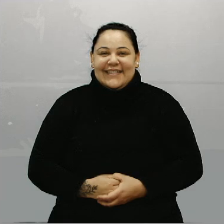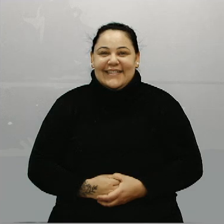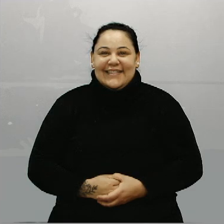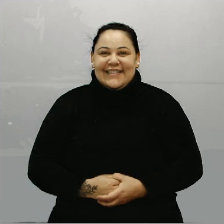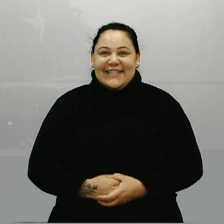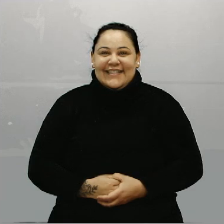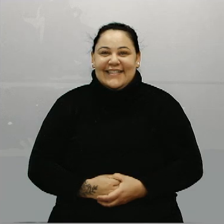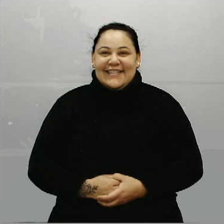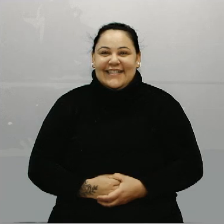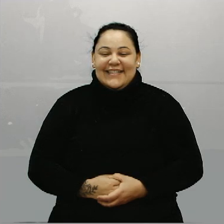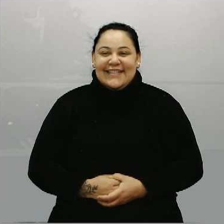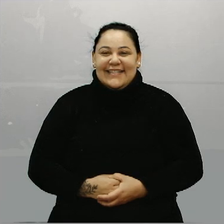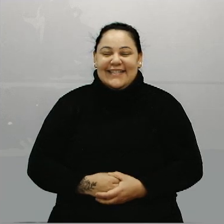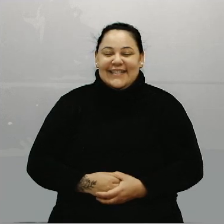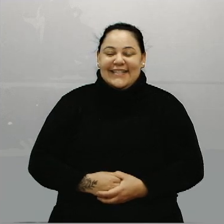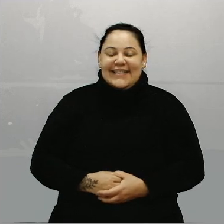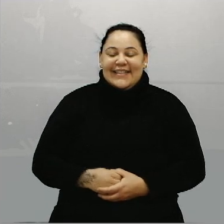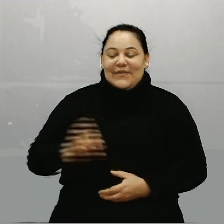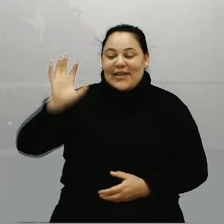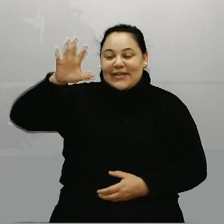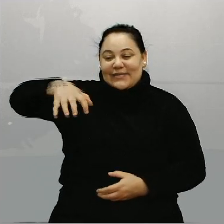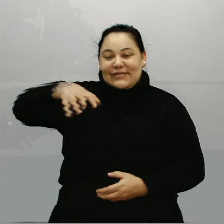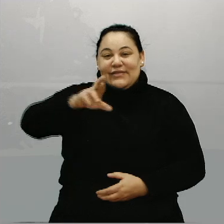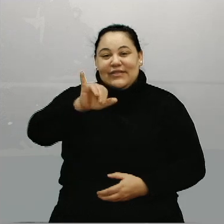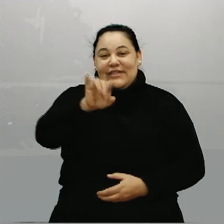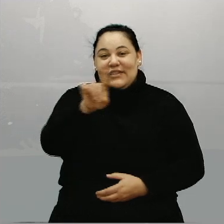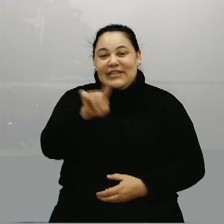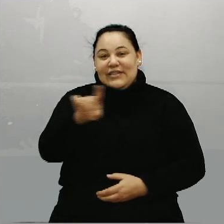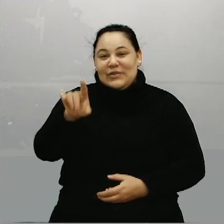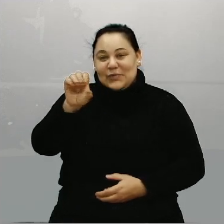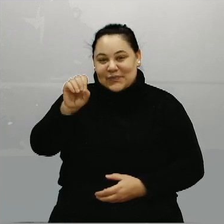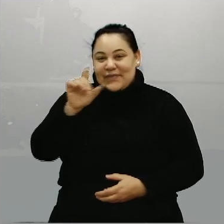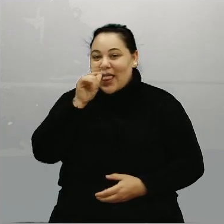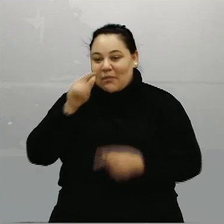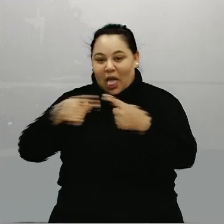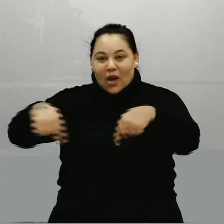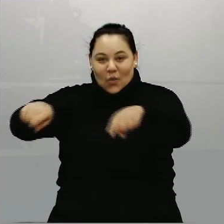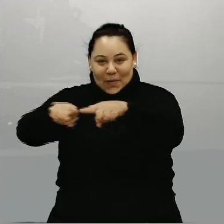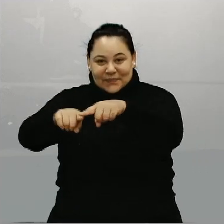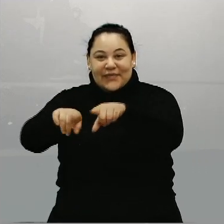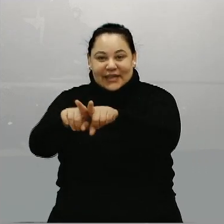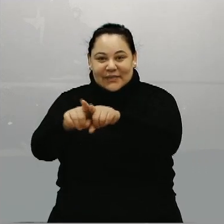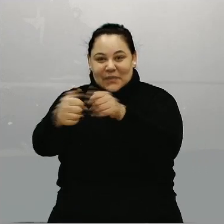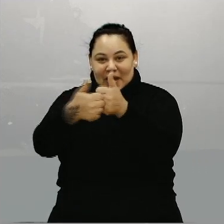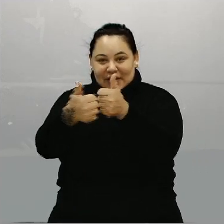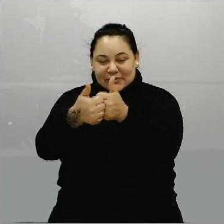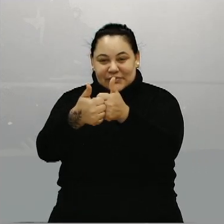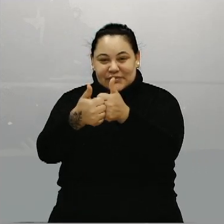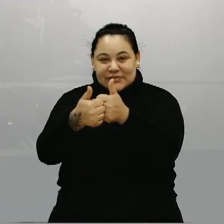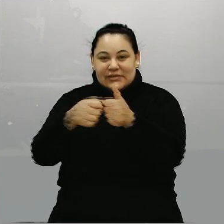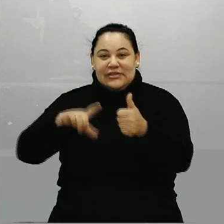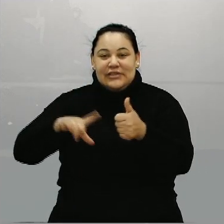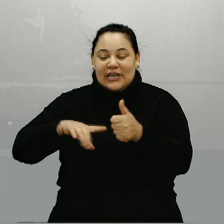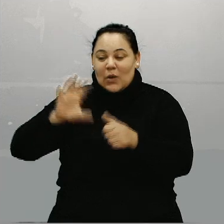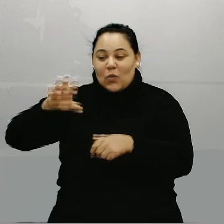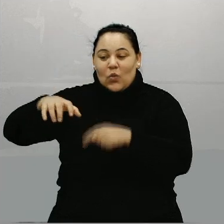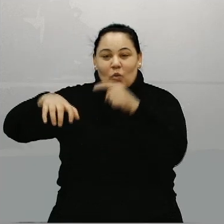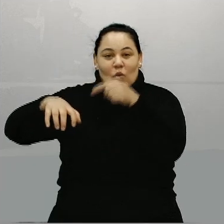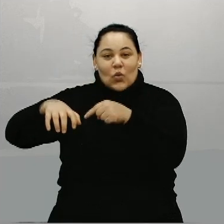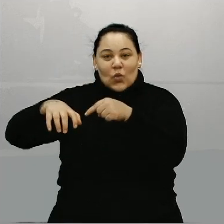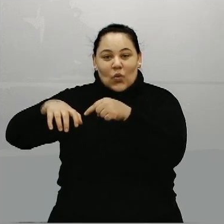O quartel do nosso desvio Risso, lá na Lagoa do Risso. O quartel do bairro Cruzeiro, ali na Luiz